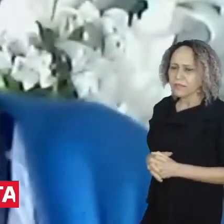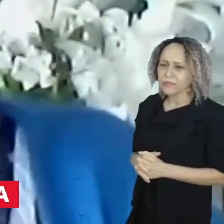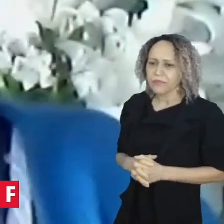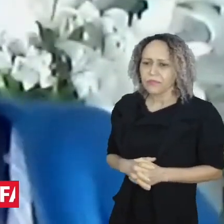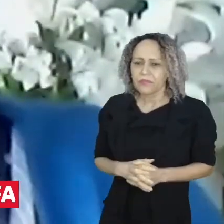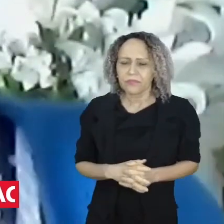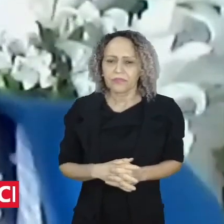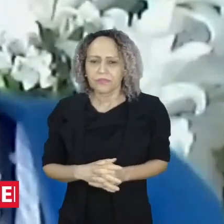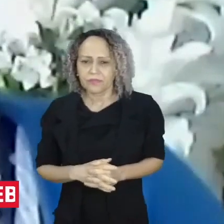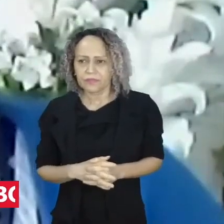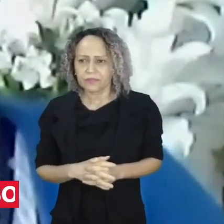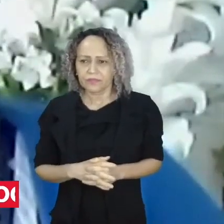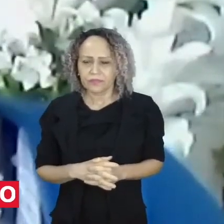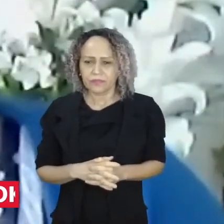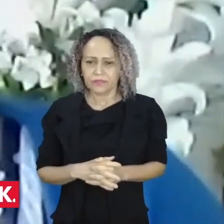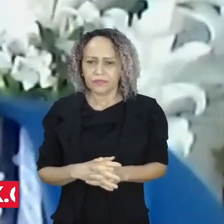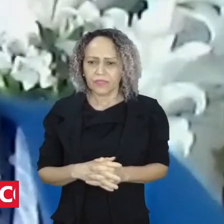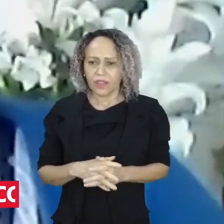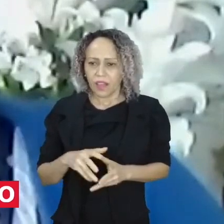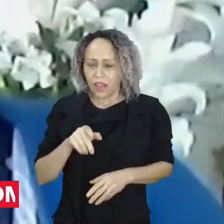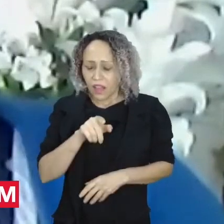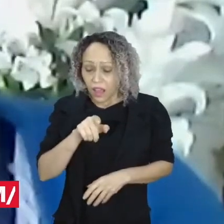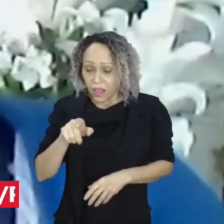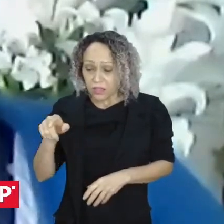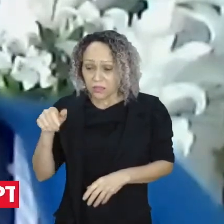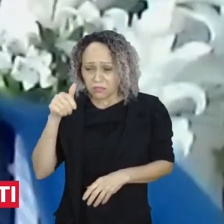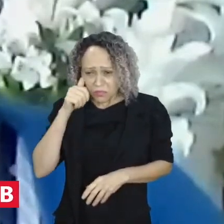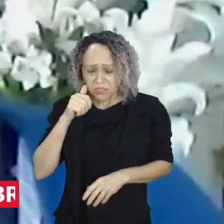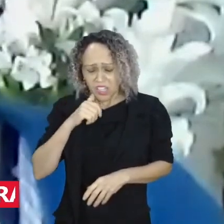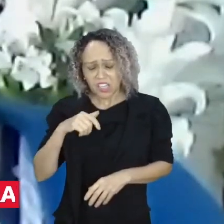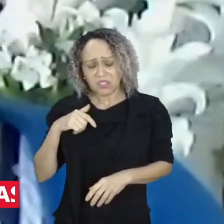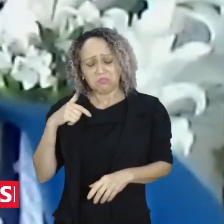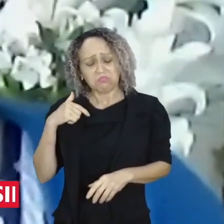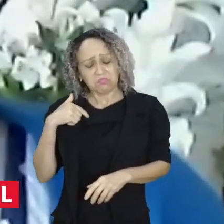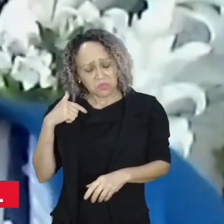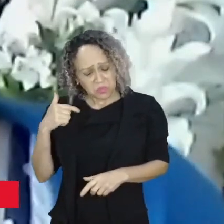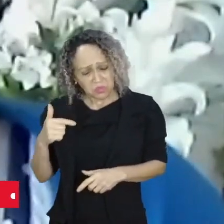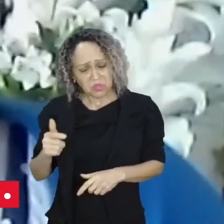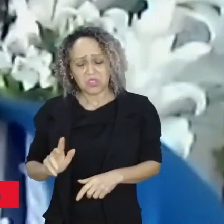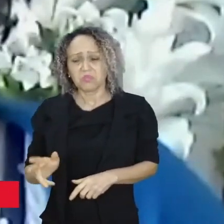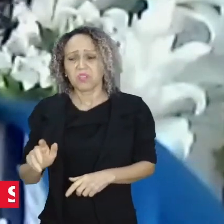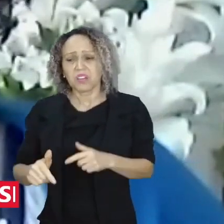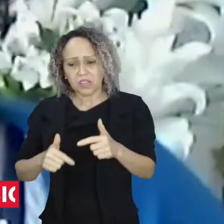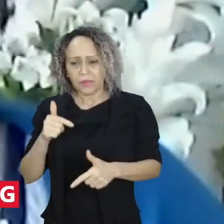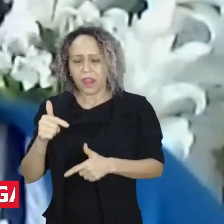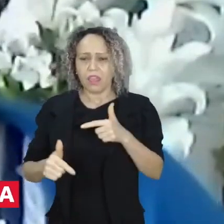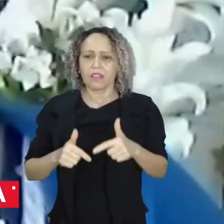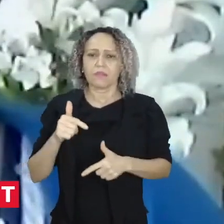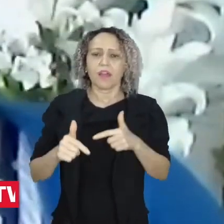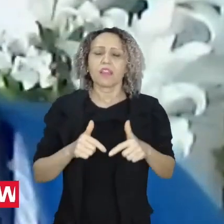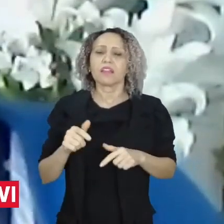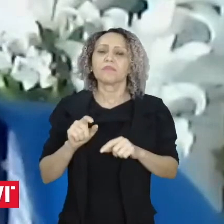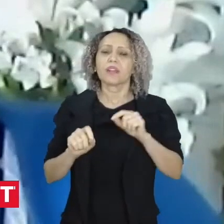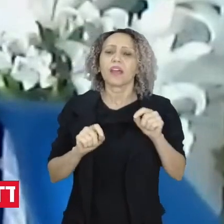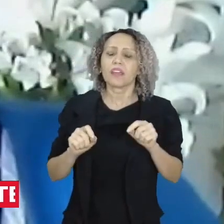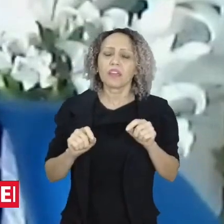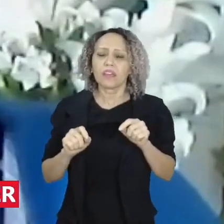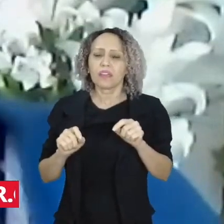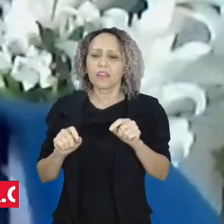o direito das trabalhadoras domésticas. Eu paro aqui só para dizer que,